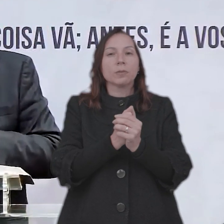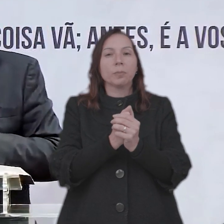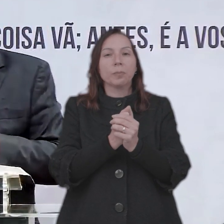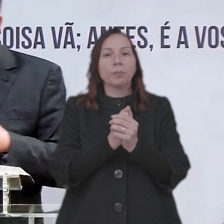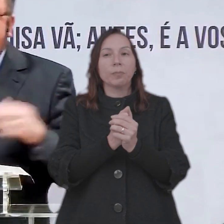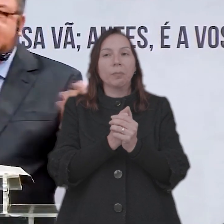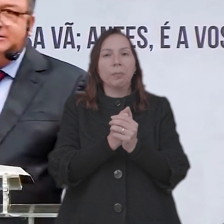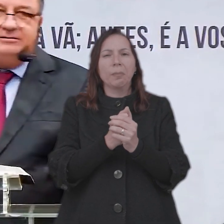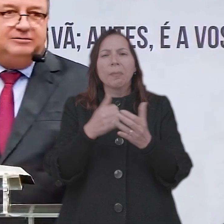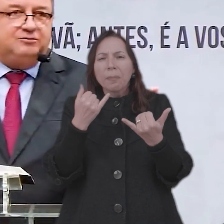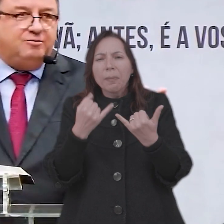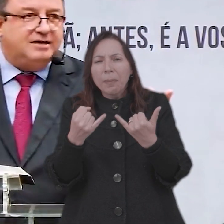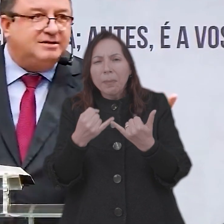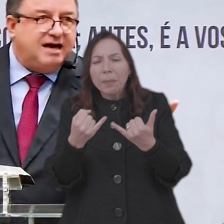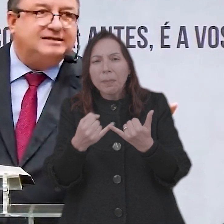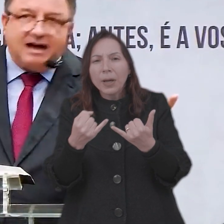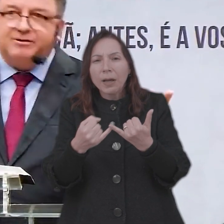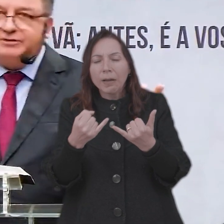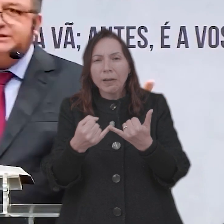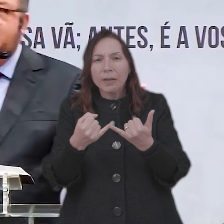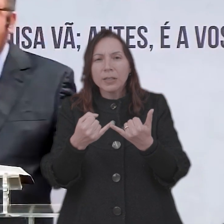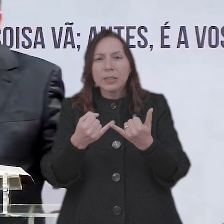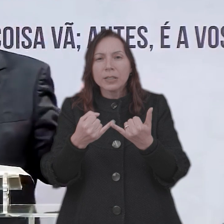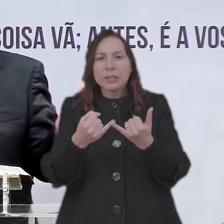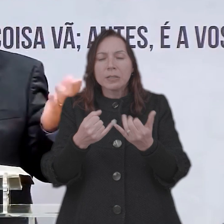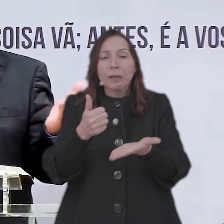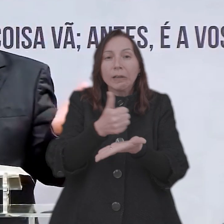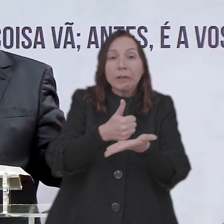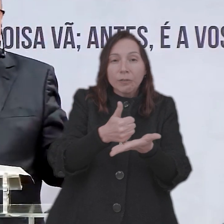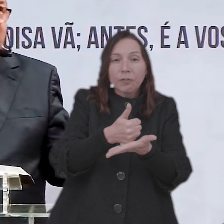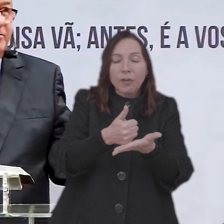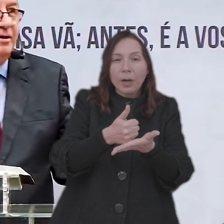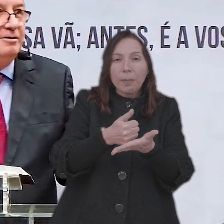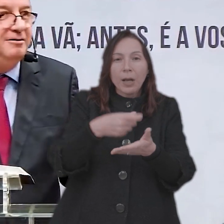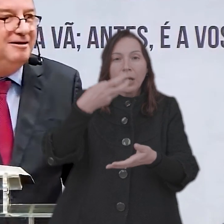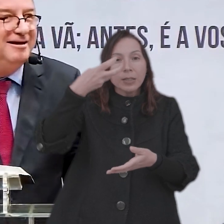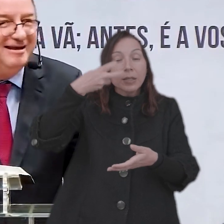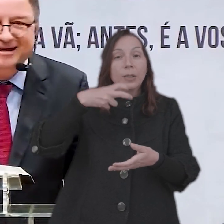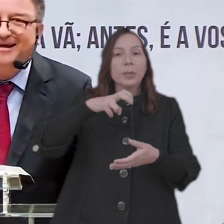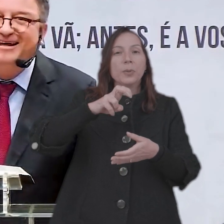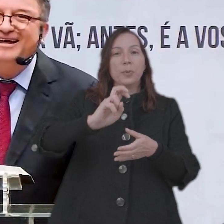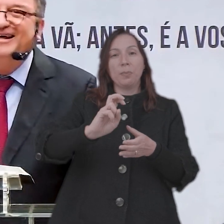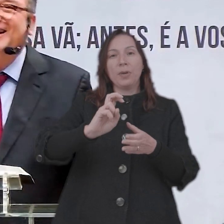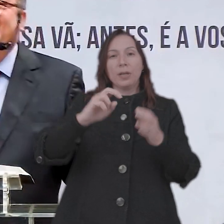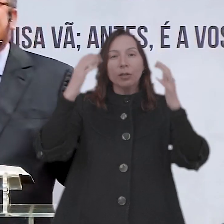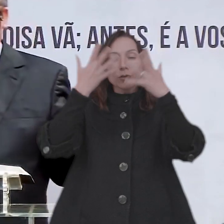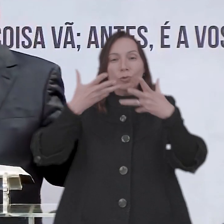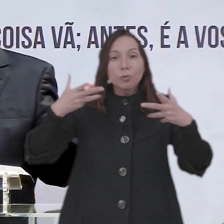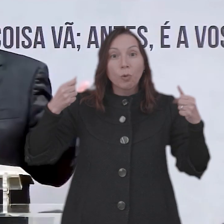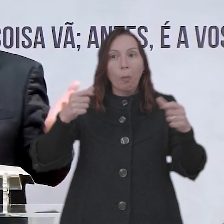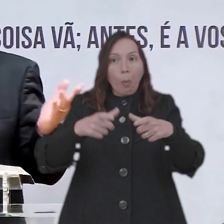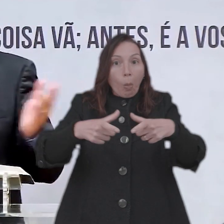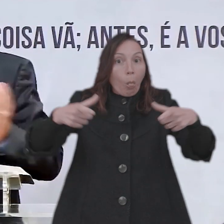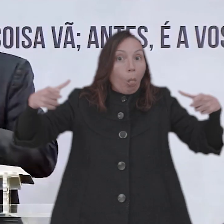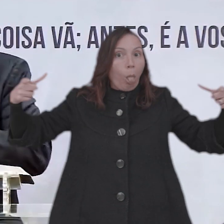minha, mas acho que as coisas, o comércio que mais abre hoje em São Paulo é farmácia e pet shop.